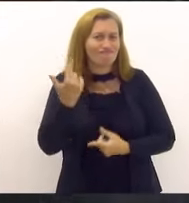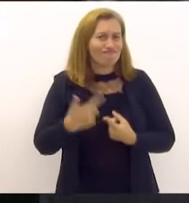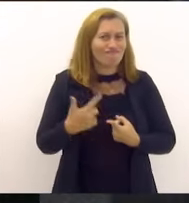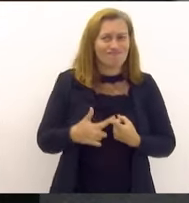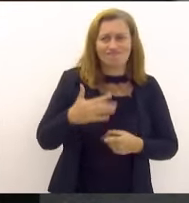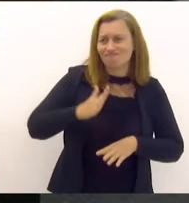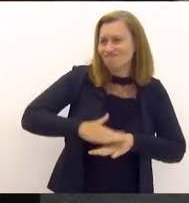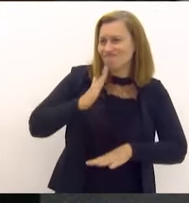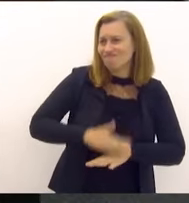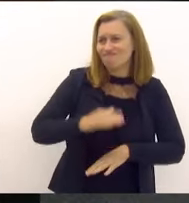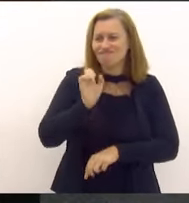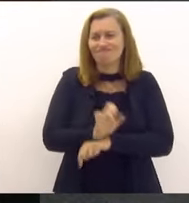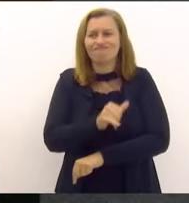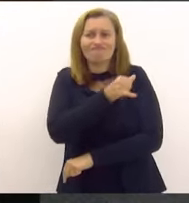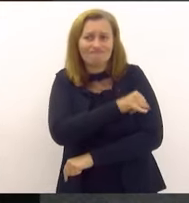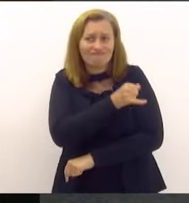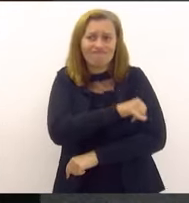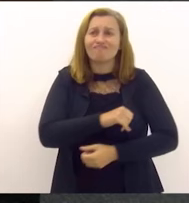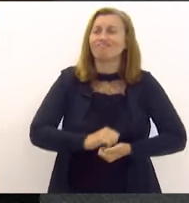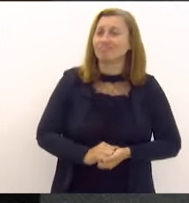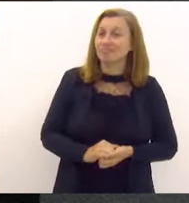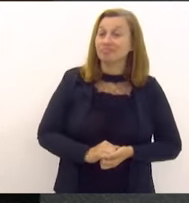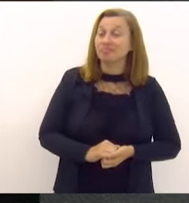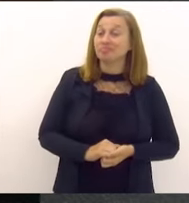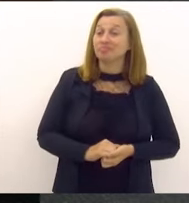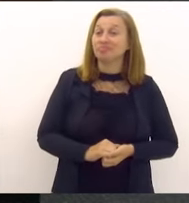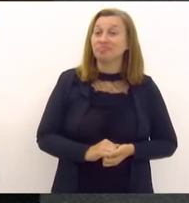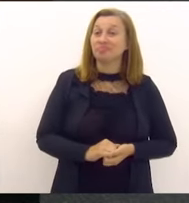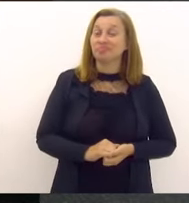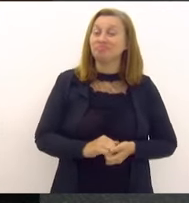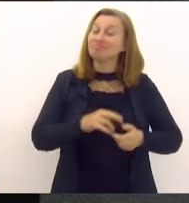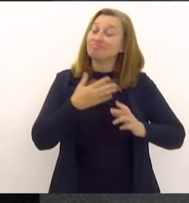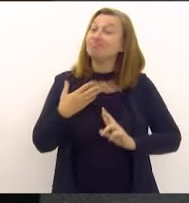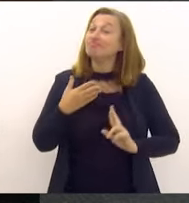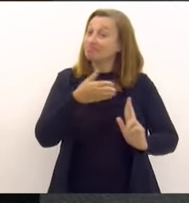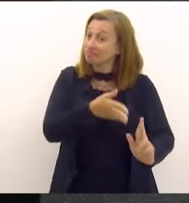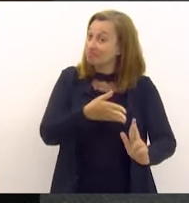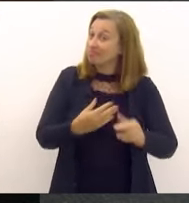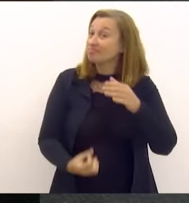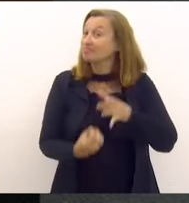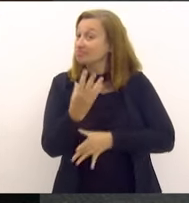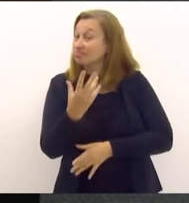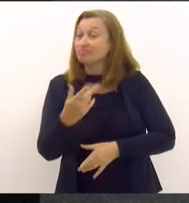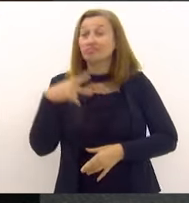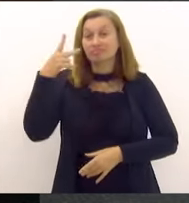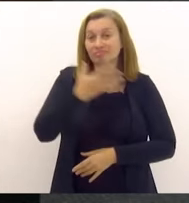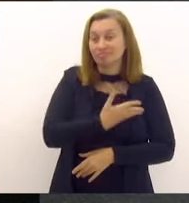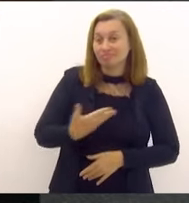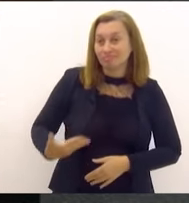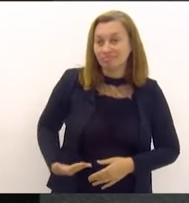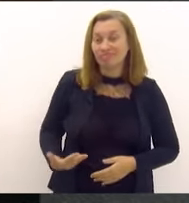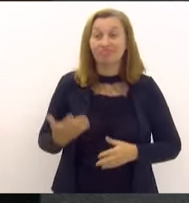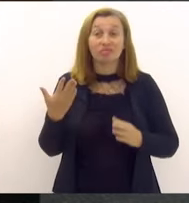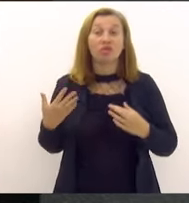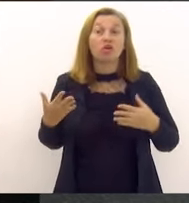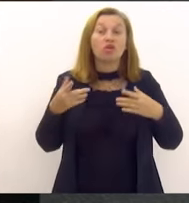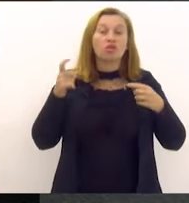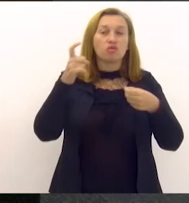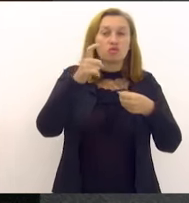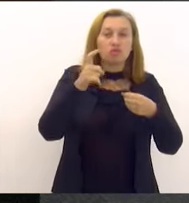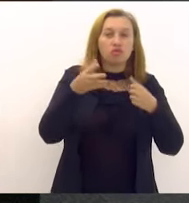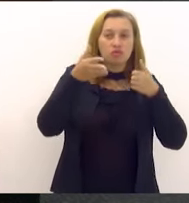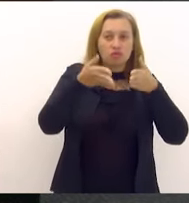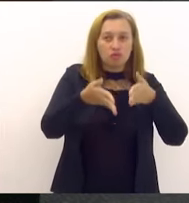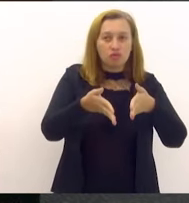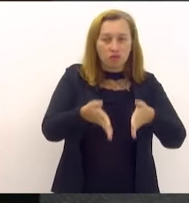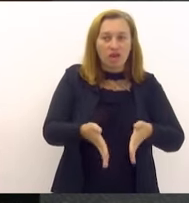vez mais o Estado do Rio de Janeiro vem se colocando como referência na produção de políticas públicas voltada à valorização